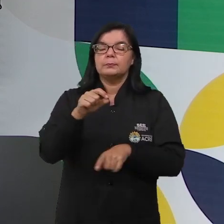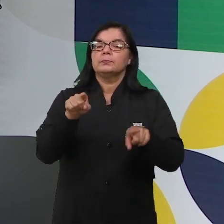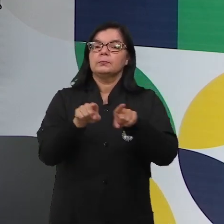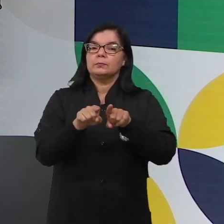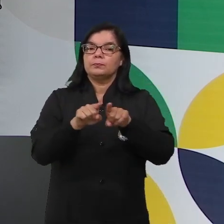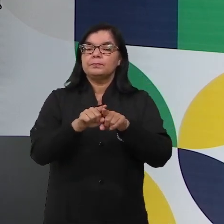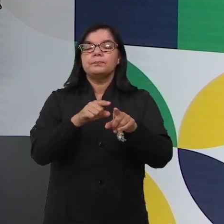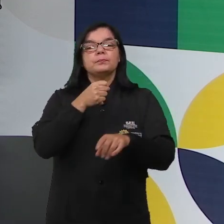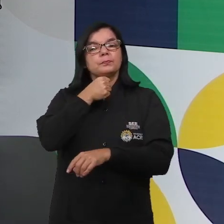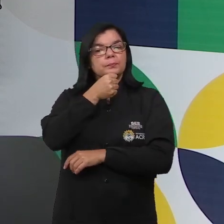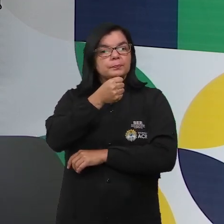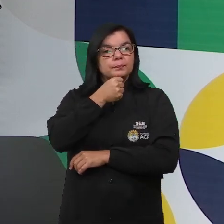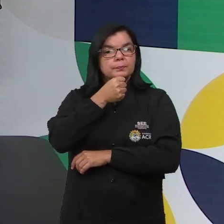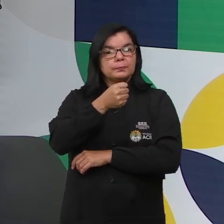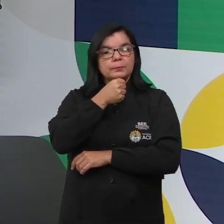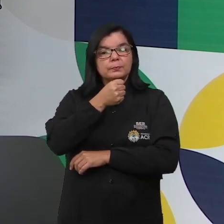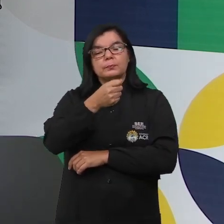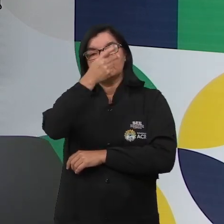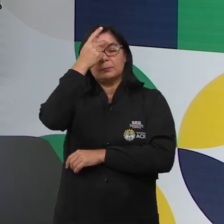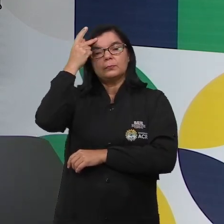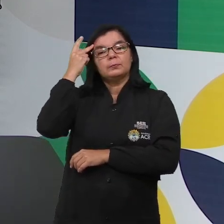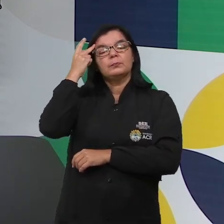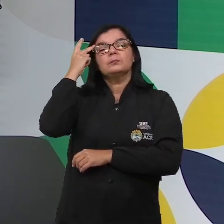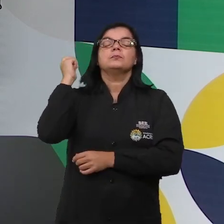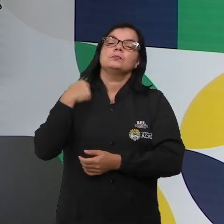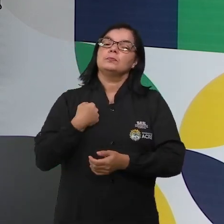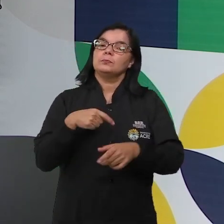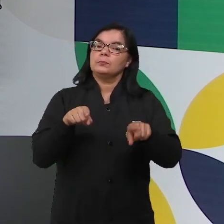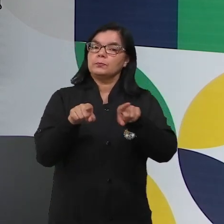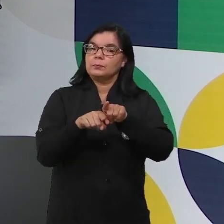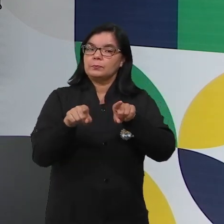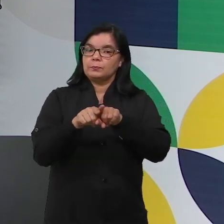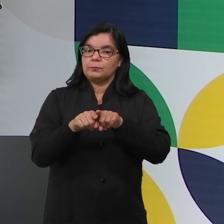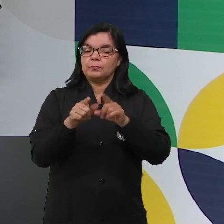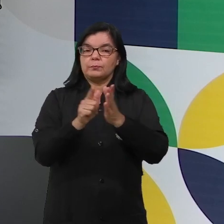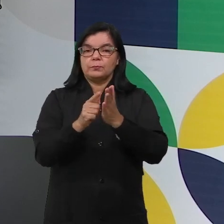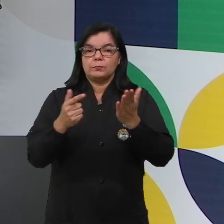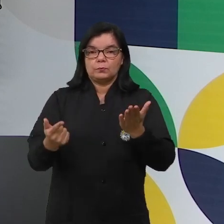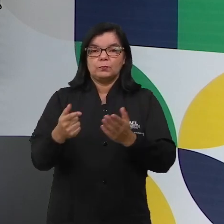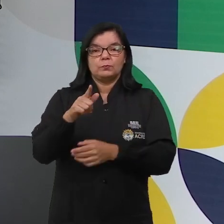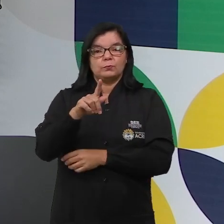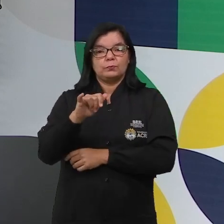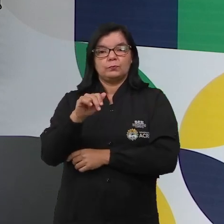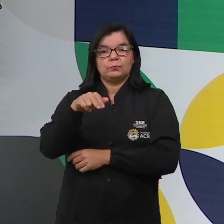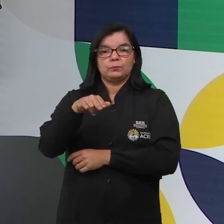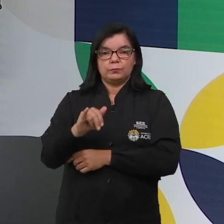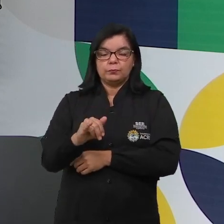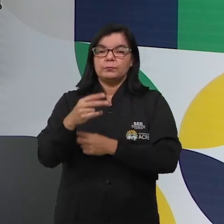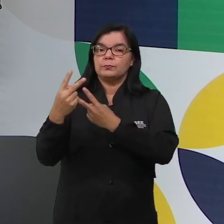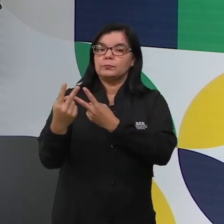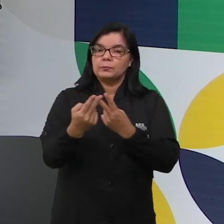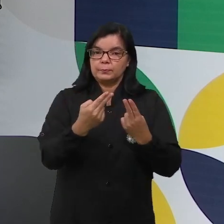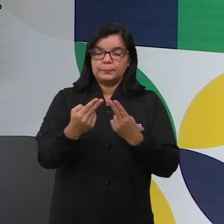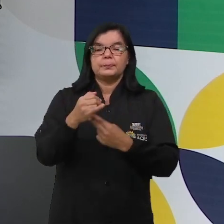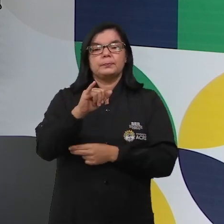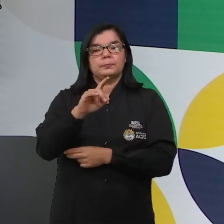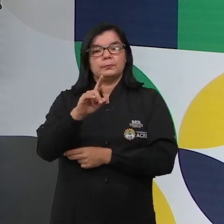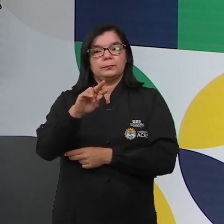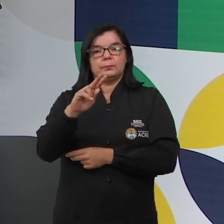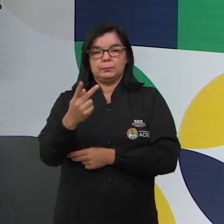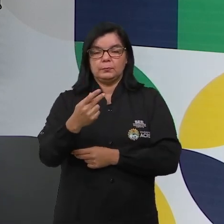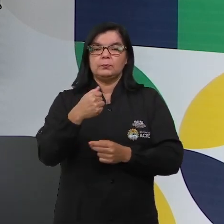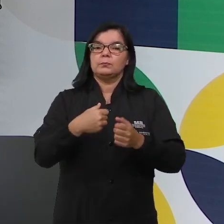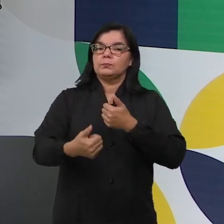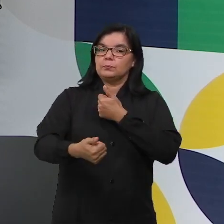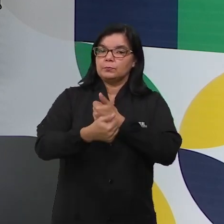da reportagem, a pessoa que fez a matéria, ela colocou aqui o índice de Gini da mesma forma que o IDH.